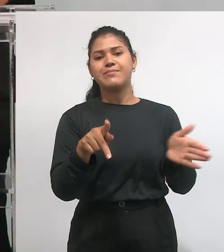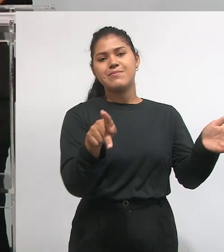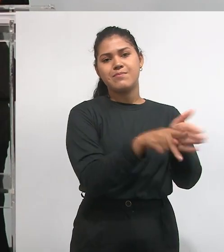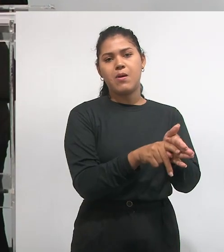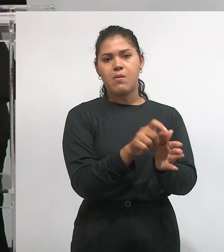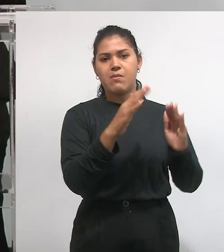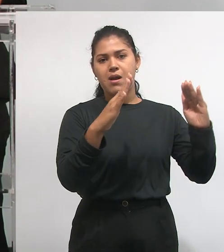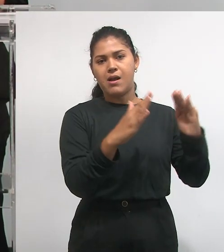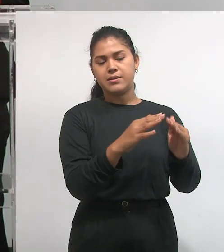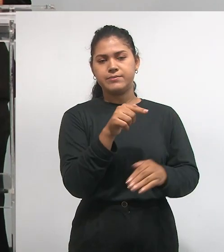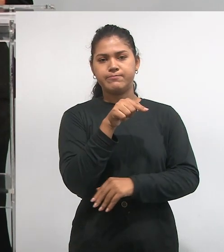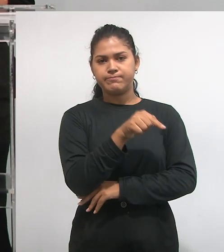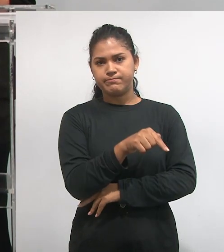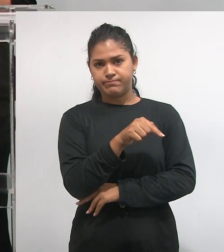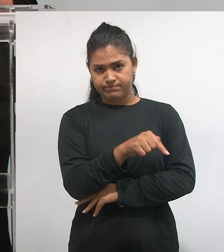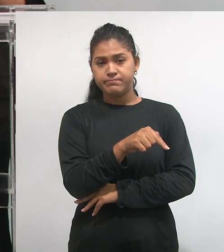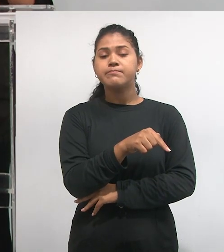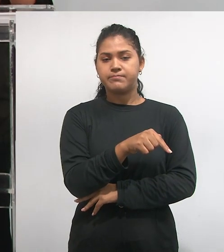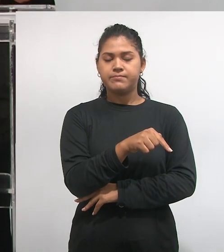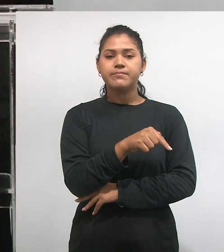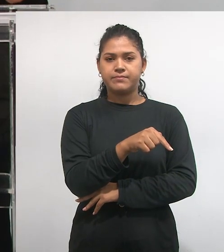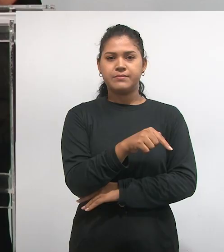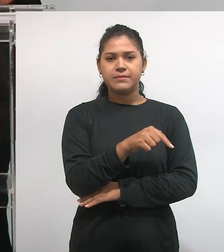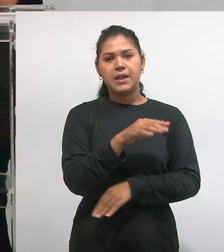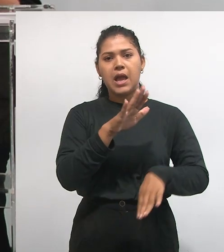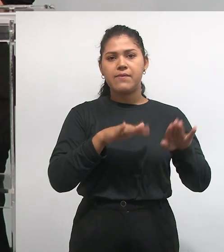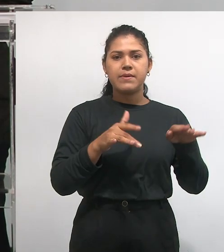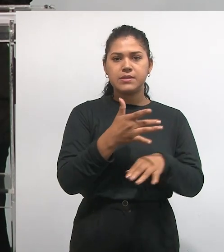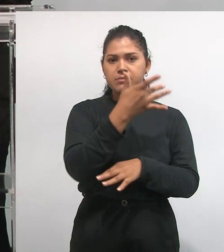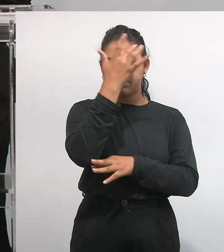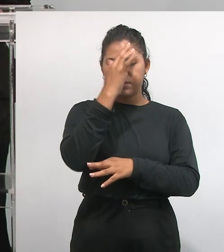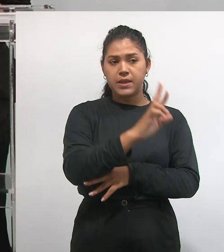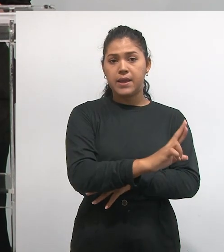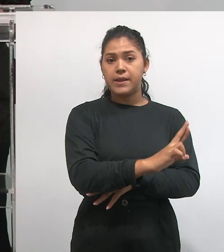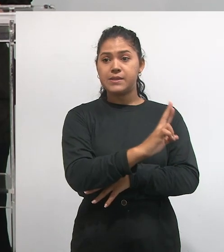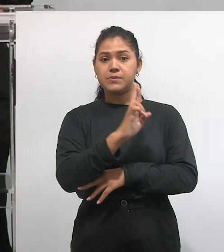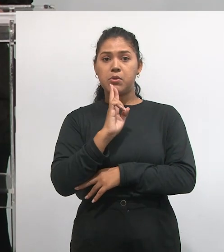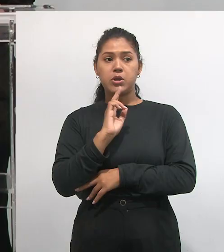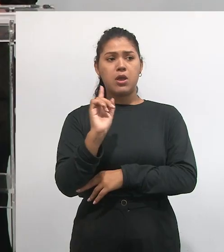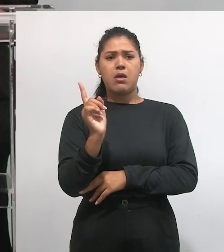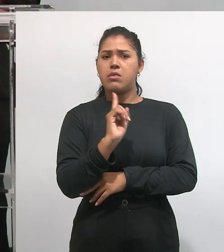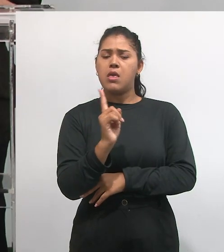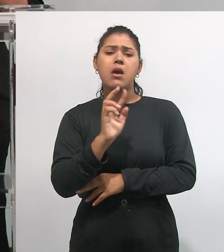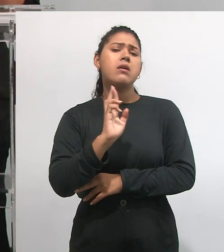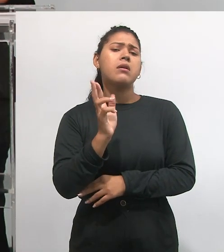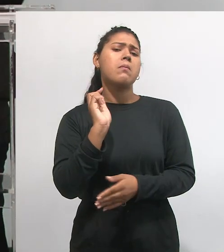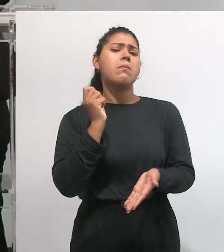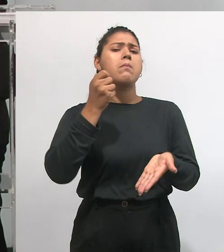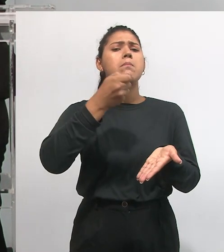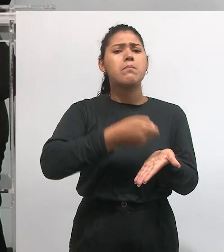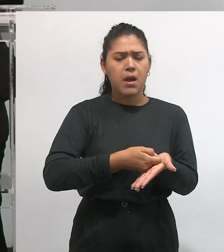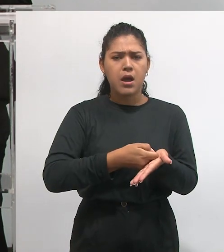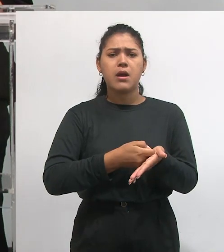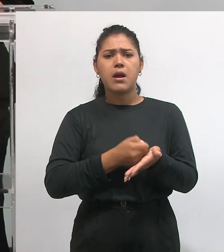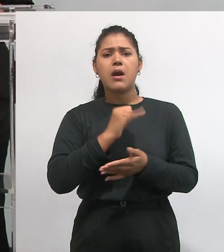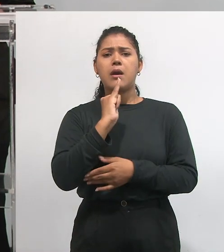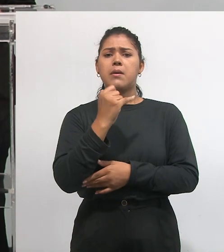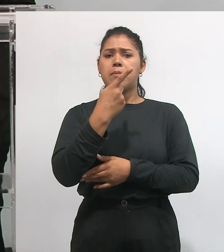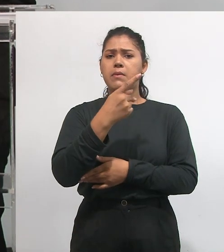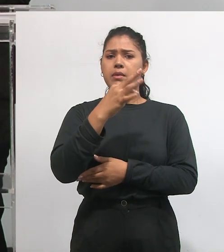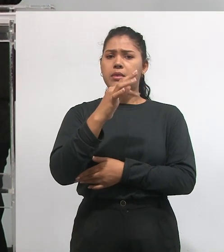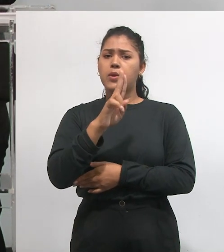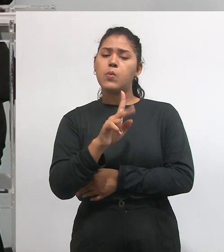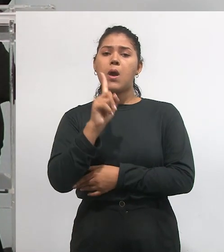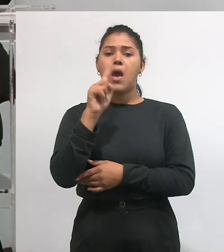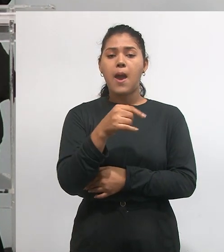Então, essa questão de o proprietário responder lá para o poder público, olha só, quem vai pagar o IPTU